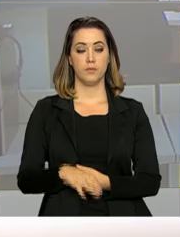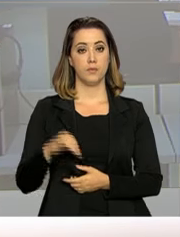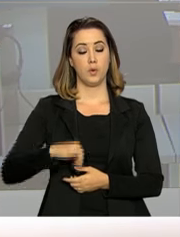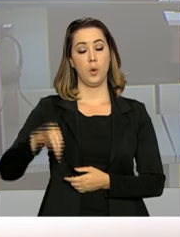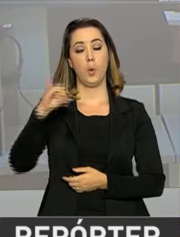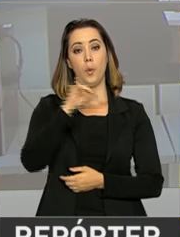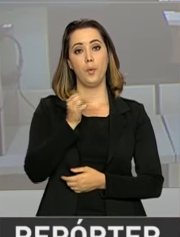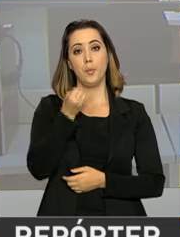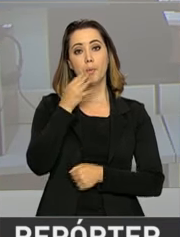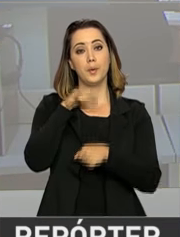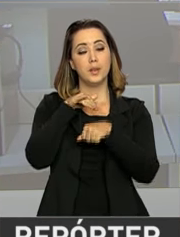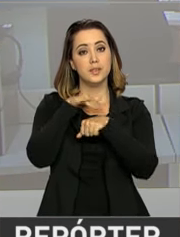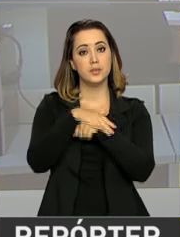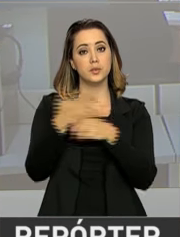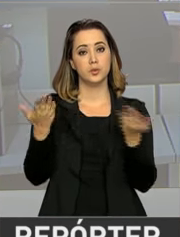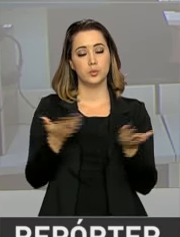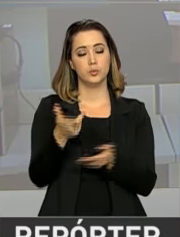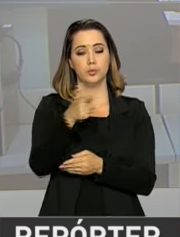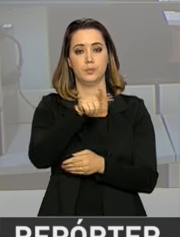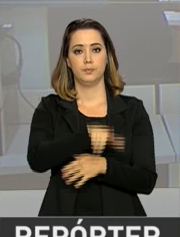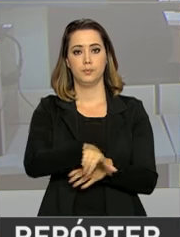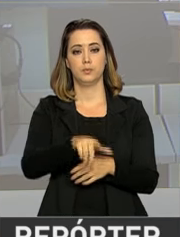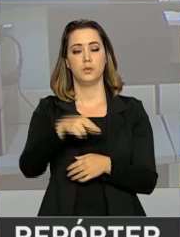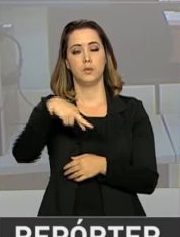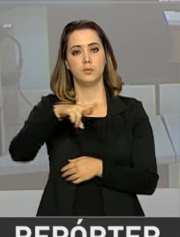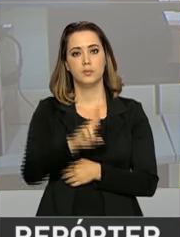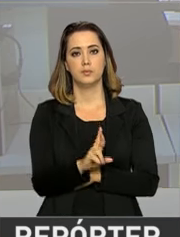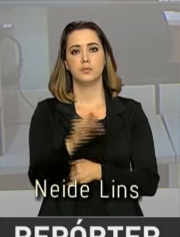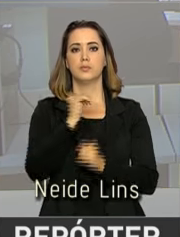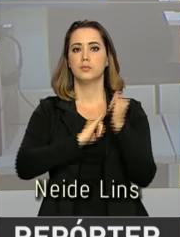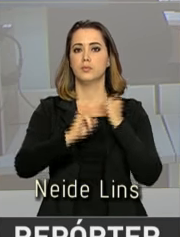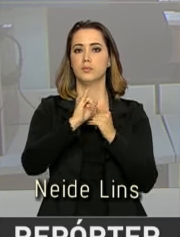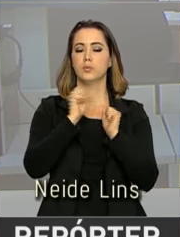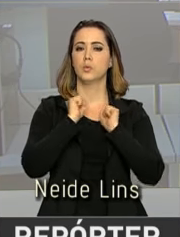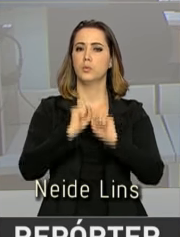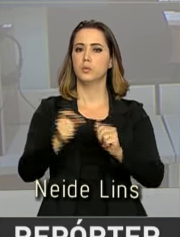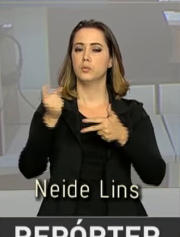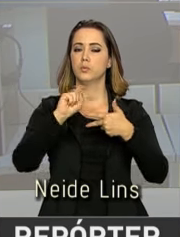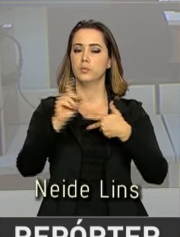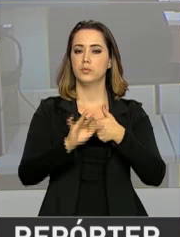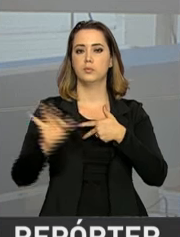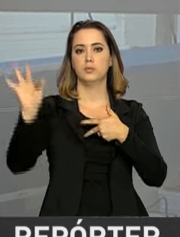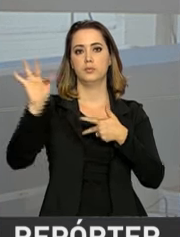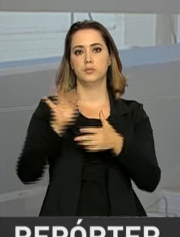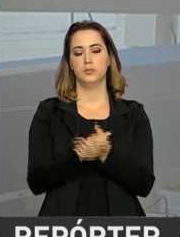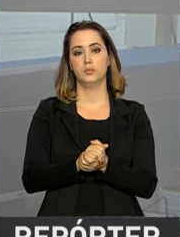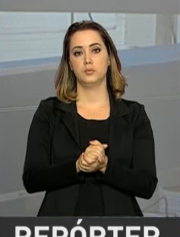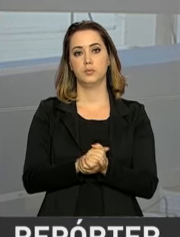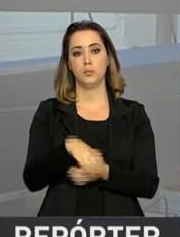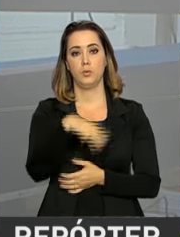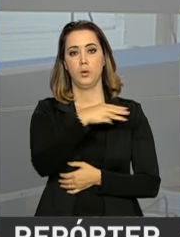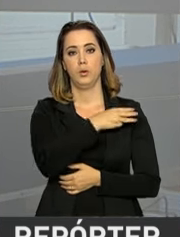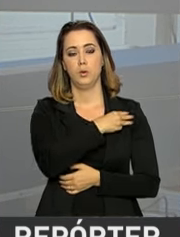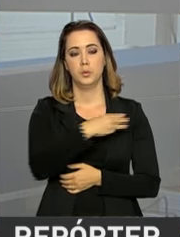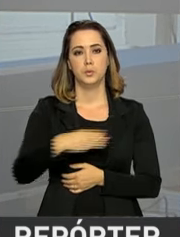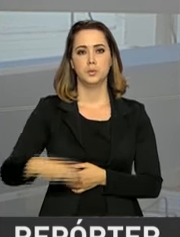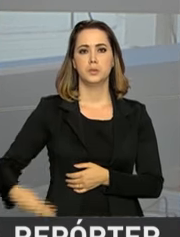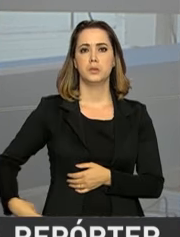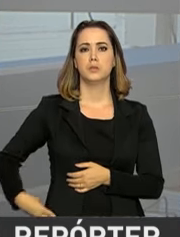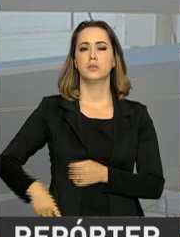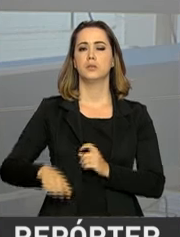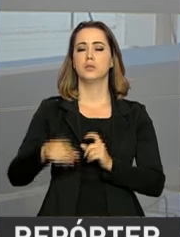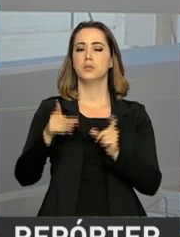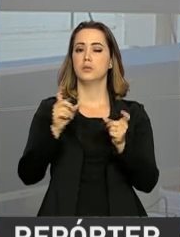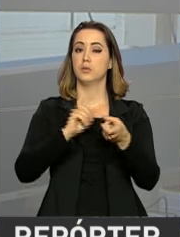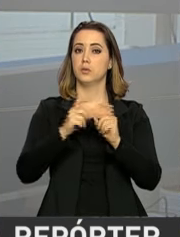Olá boa noite estamos de volta com repórter NBR as notícias do Poder Executivo Federal o ministério da fazenda divulgou